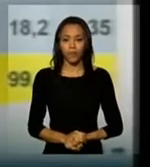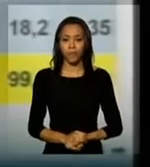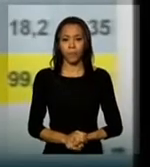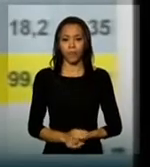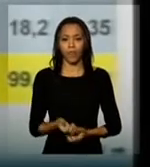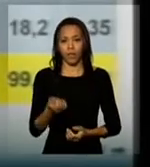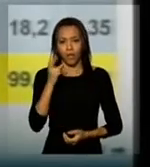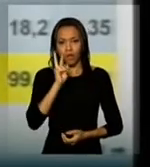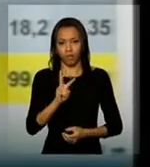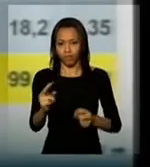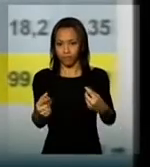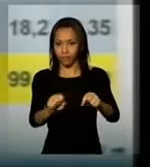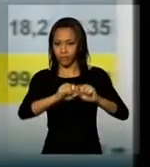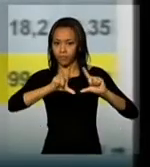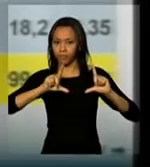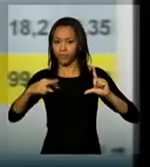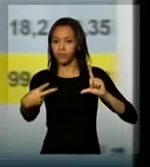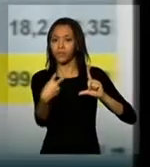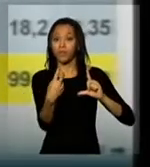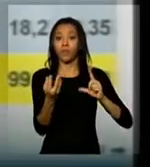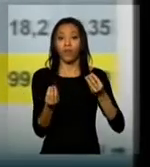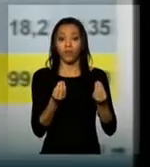Discriminando este resultado primário, então,